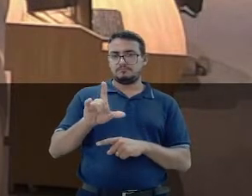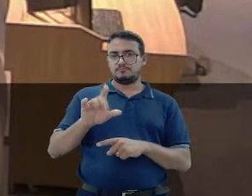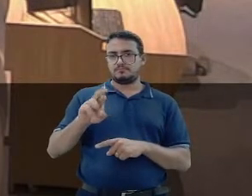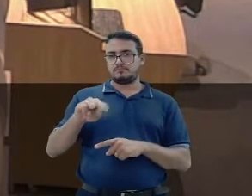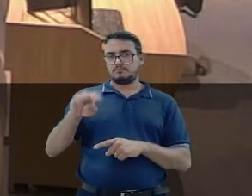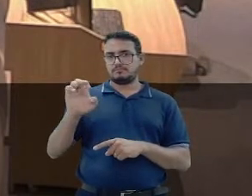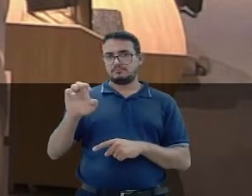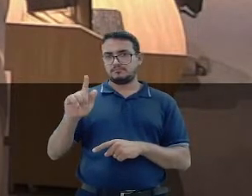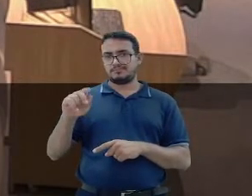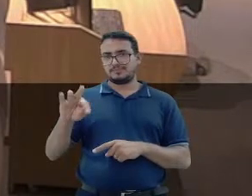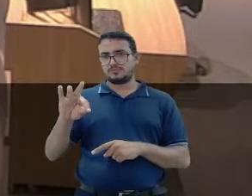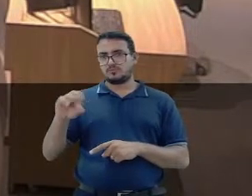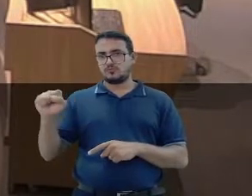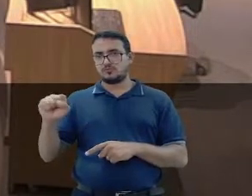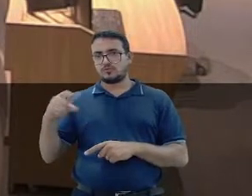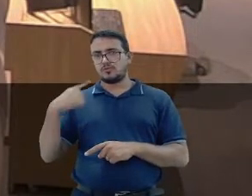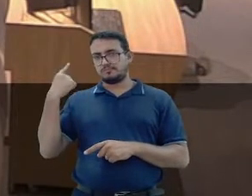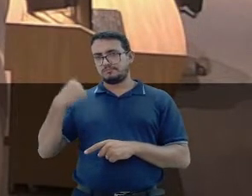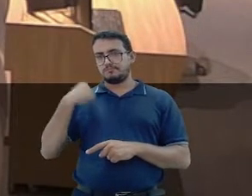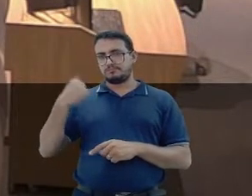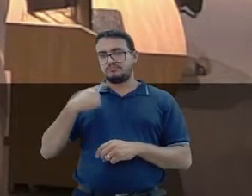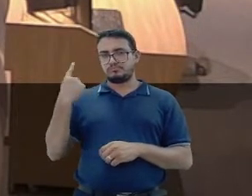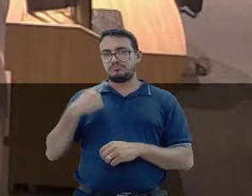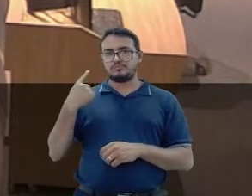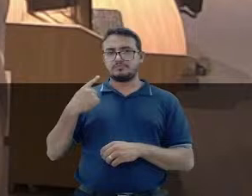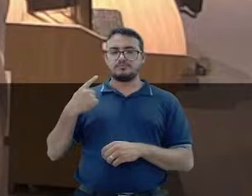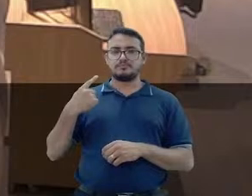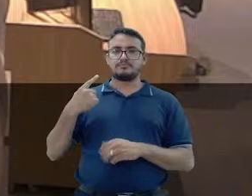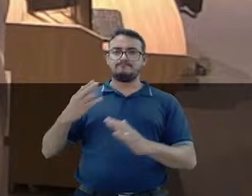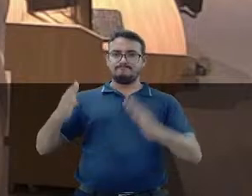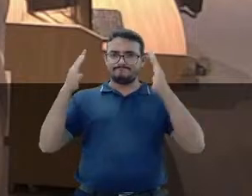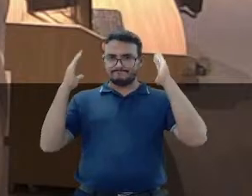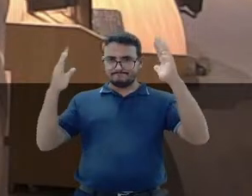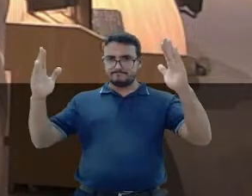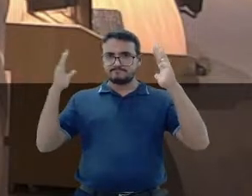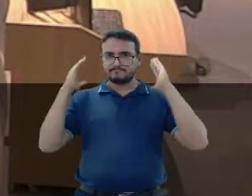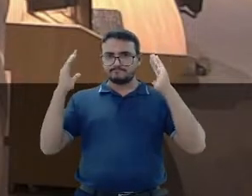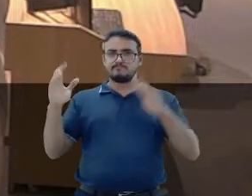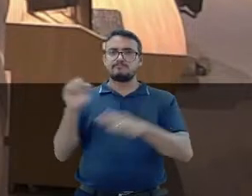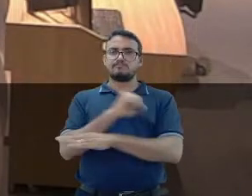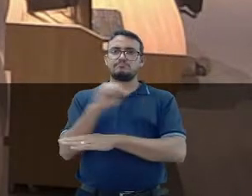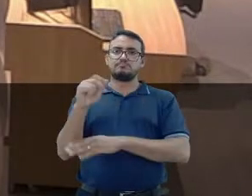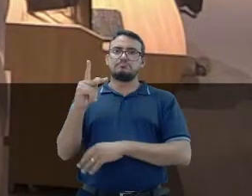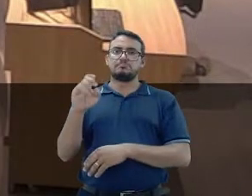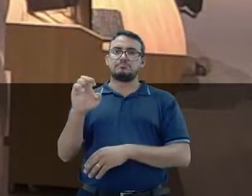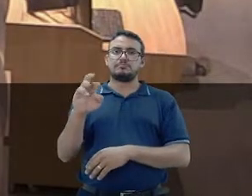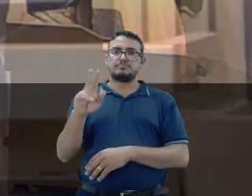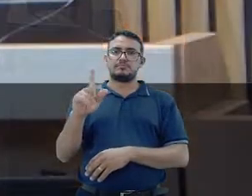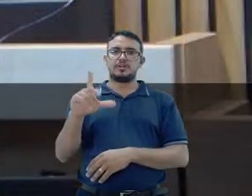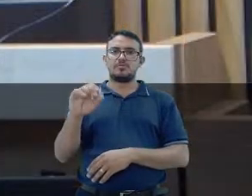Gantos, advogado da recorrente, transportadora Perlopes Limitada.